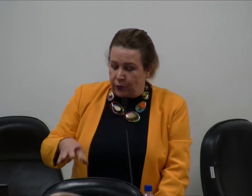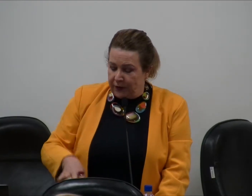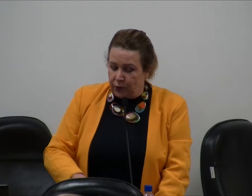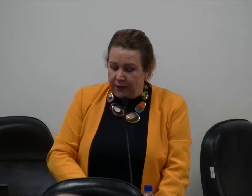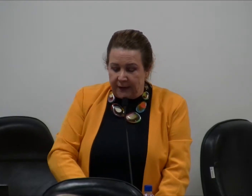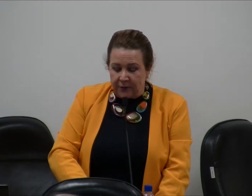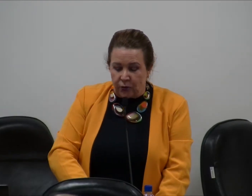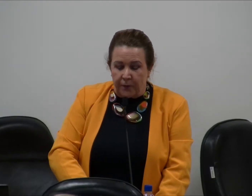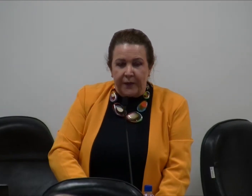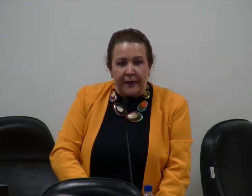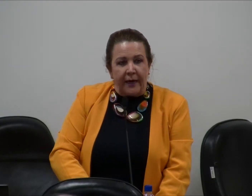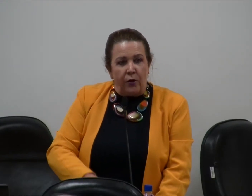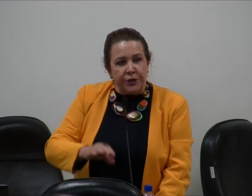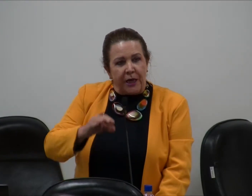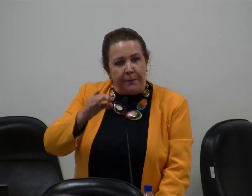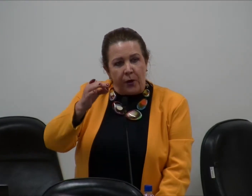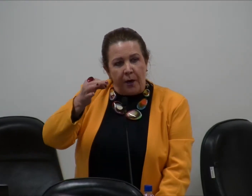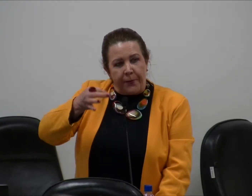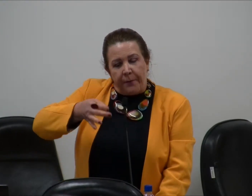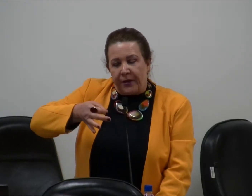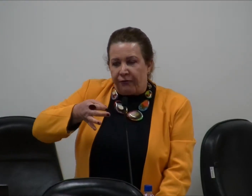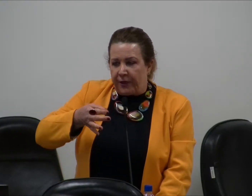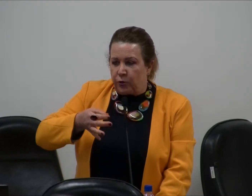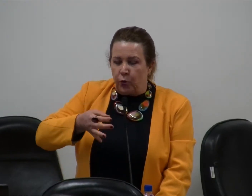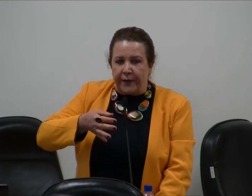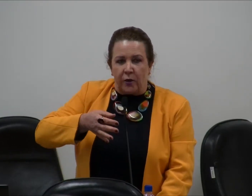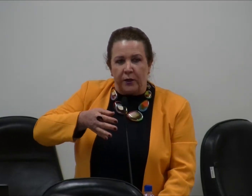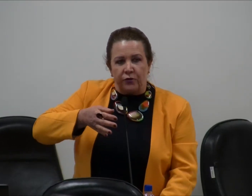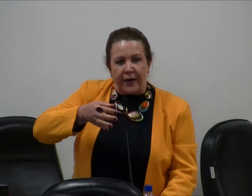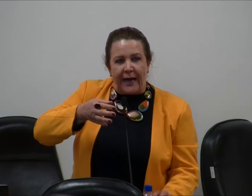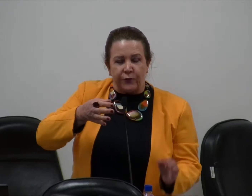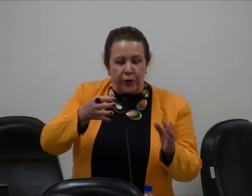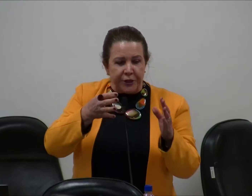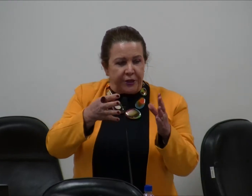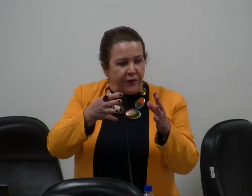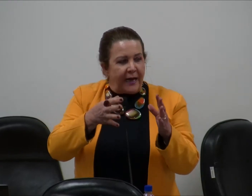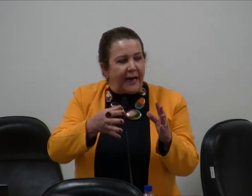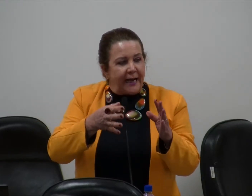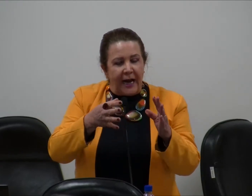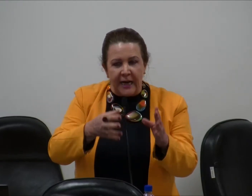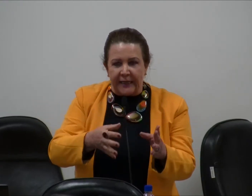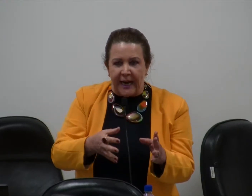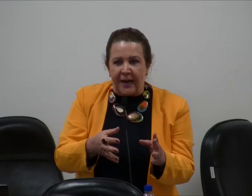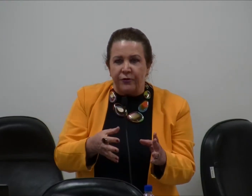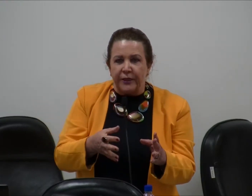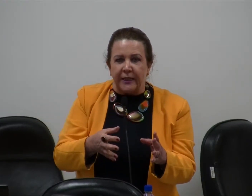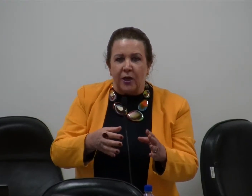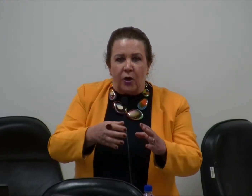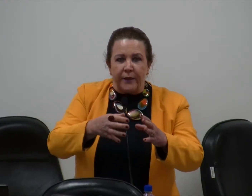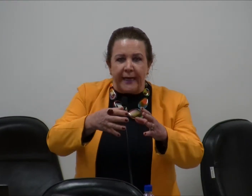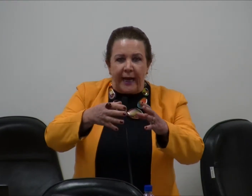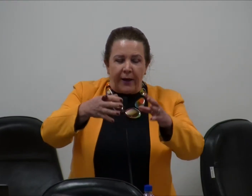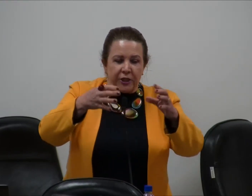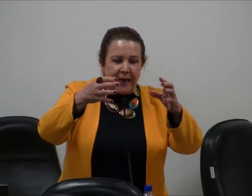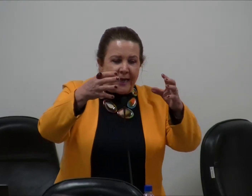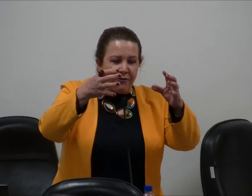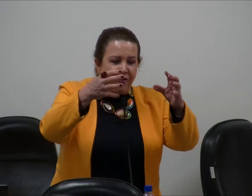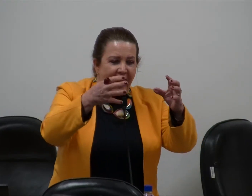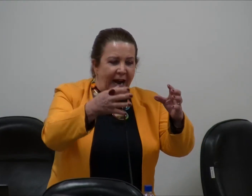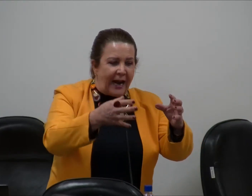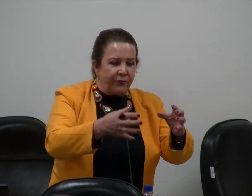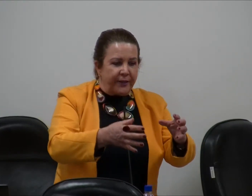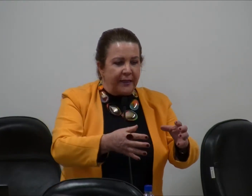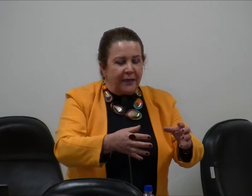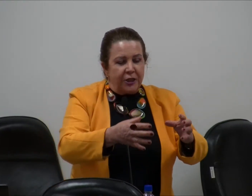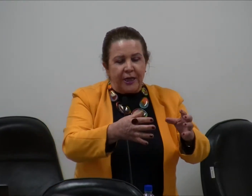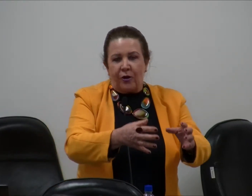projeto que eu estou estudando, onde a própria prefeitura, quando a Forti vai lá e arranca a árvore, o ideal era já levar